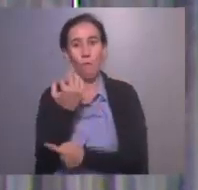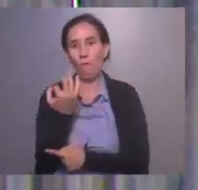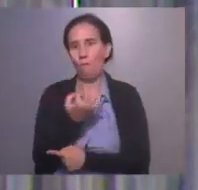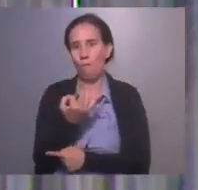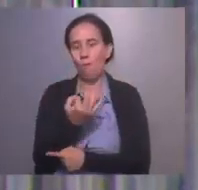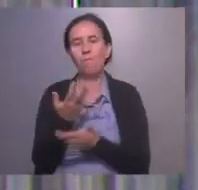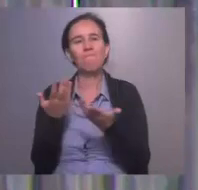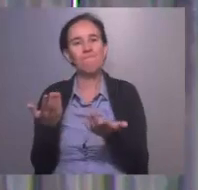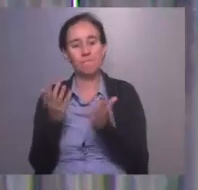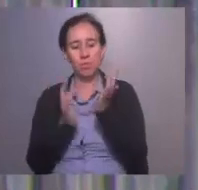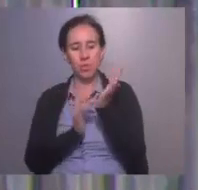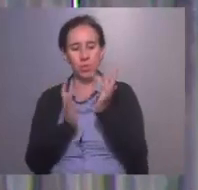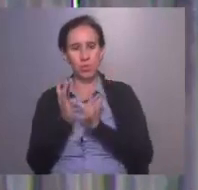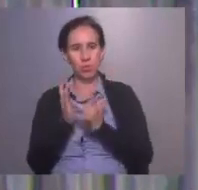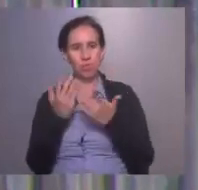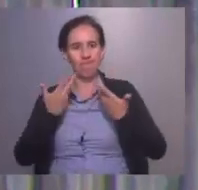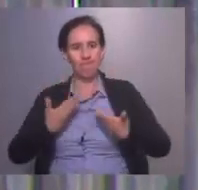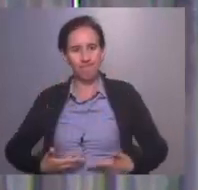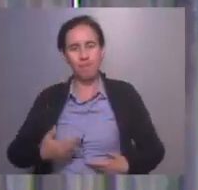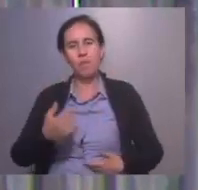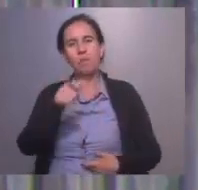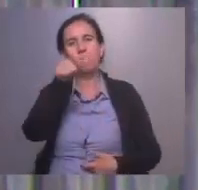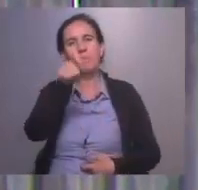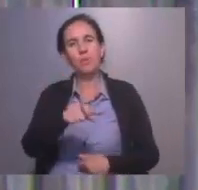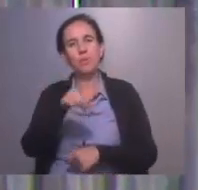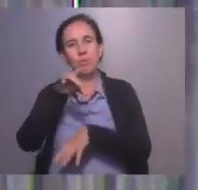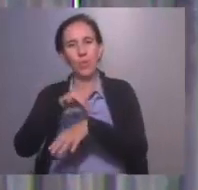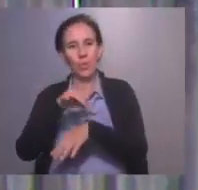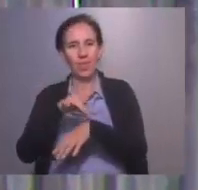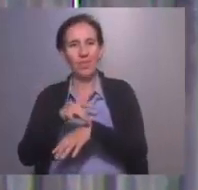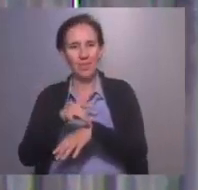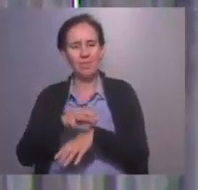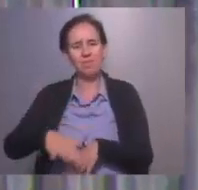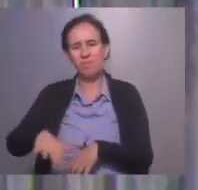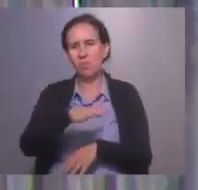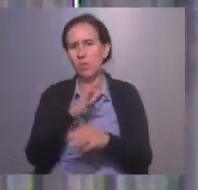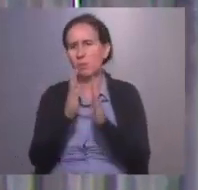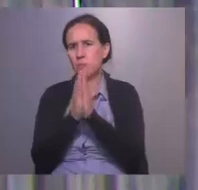o encontro de Jesus com um doente num território pagão.